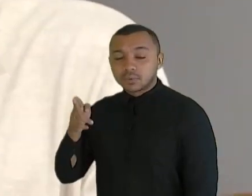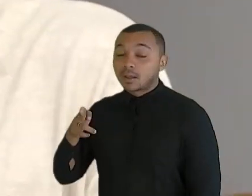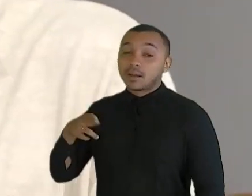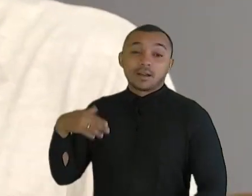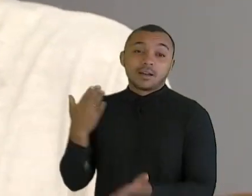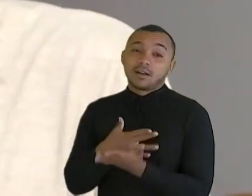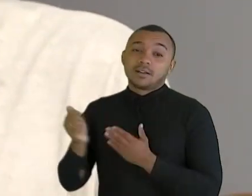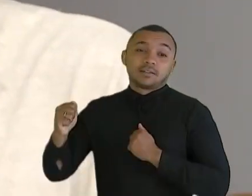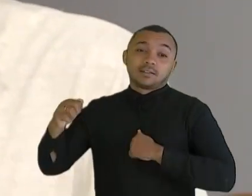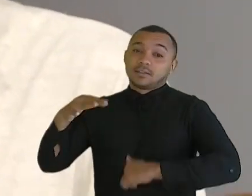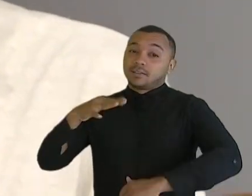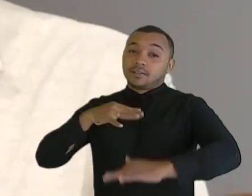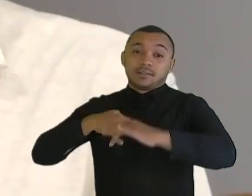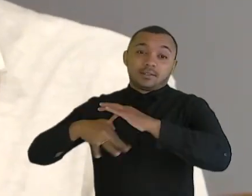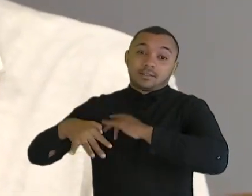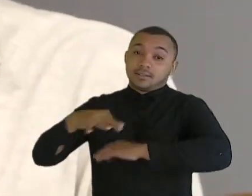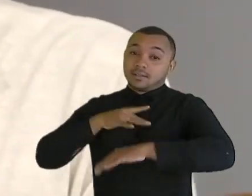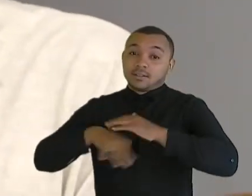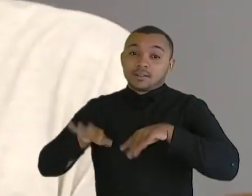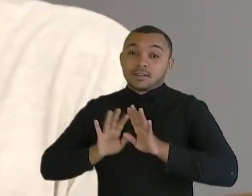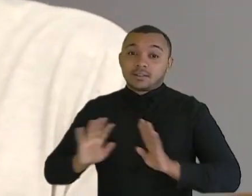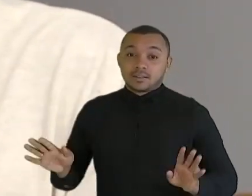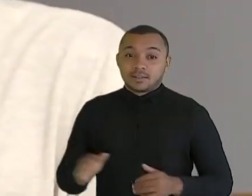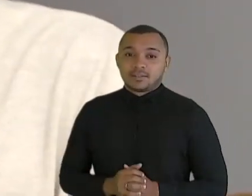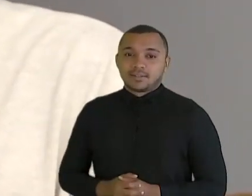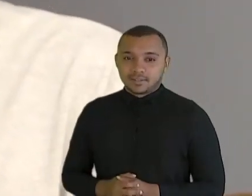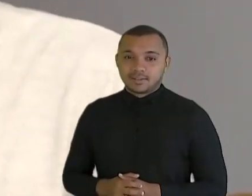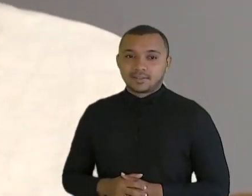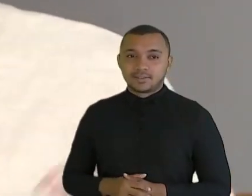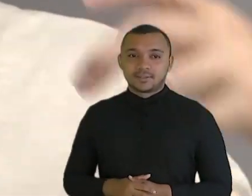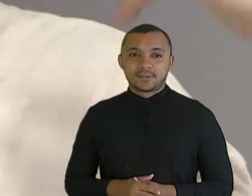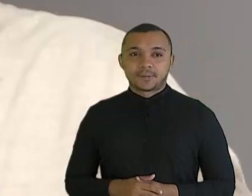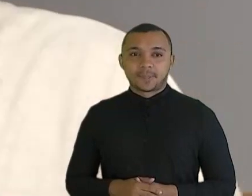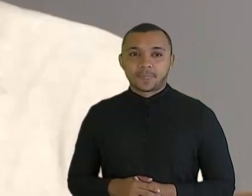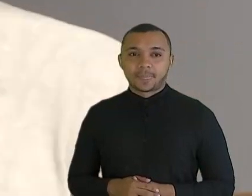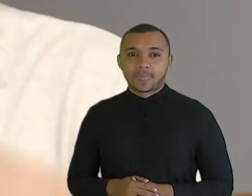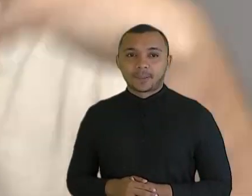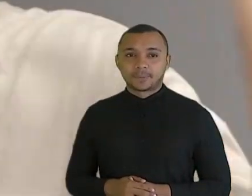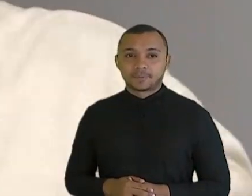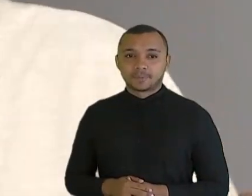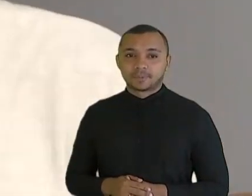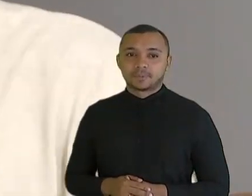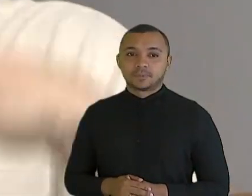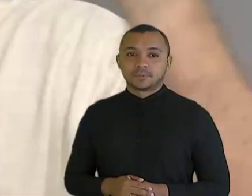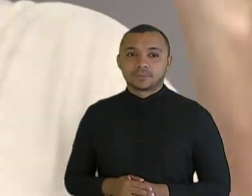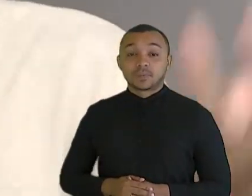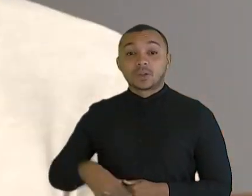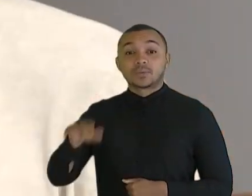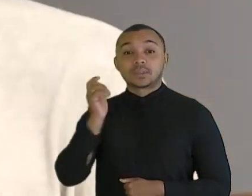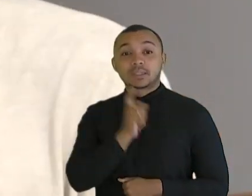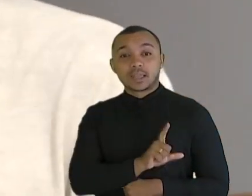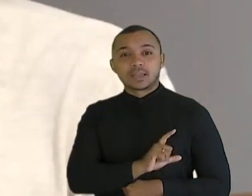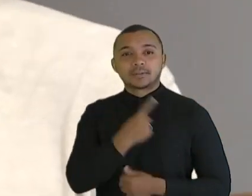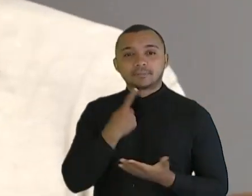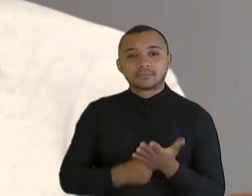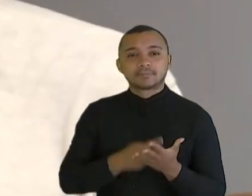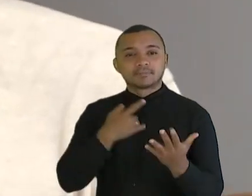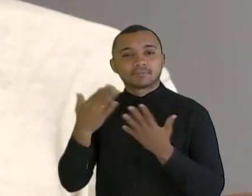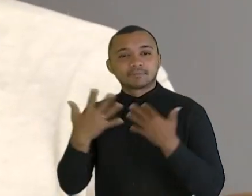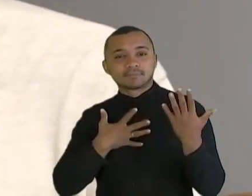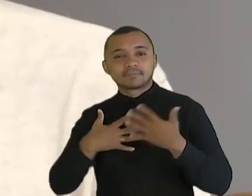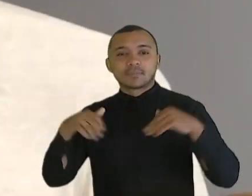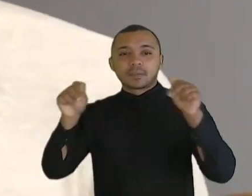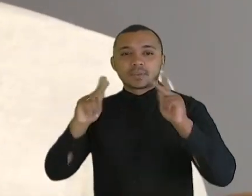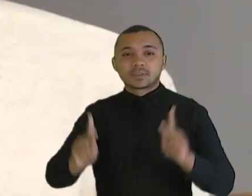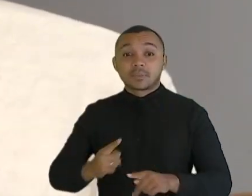em cena, né? Devido à presença do assaltante. E aí elas conseguem se resolver, e depois de